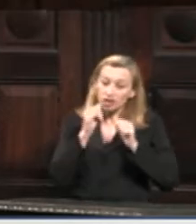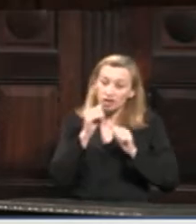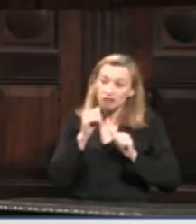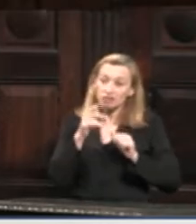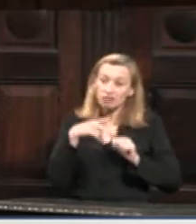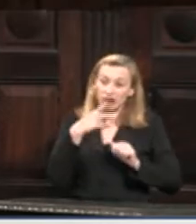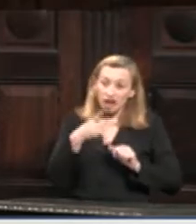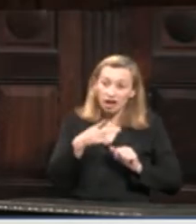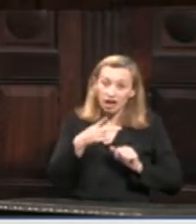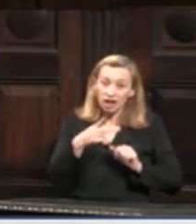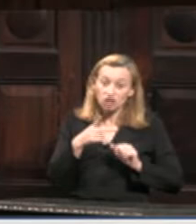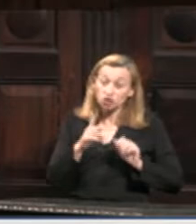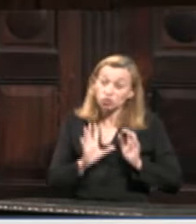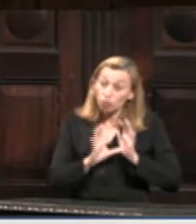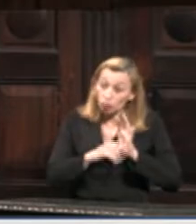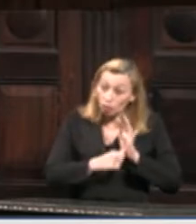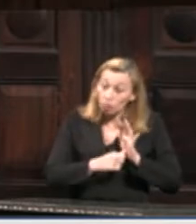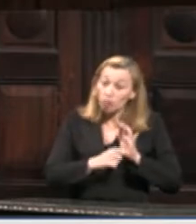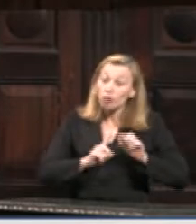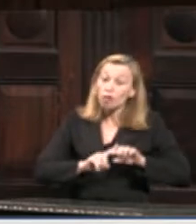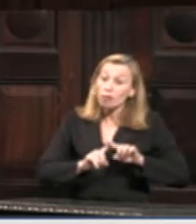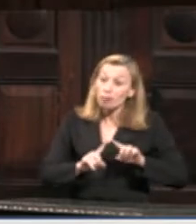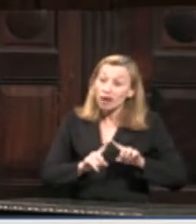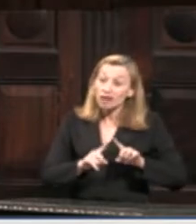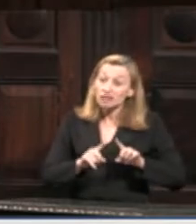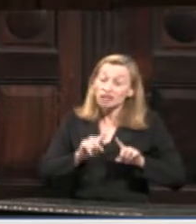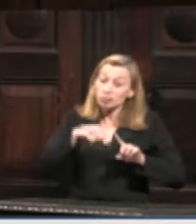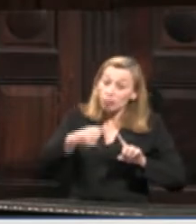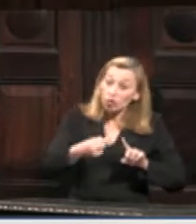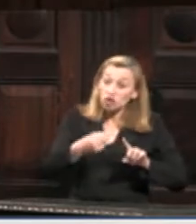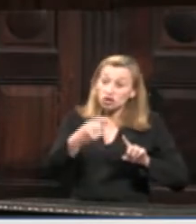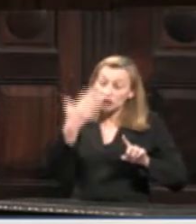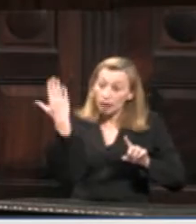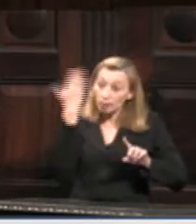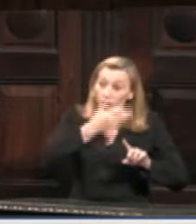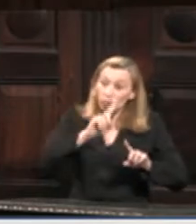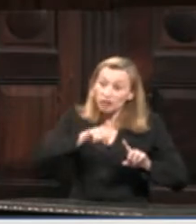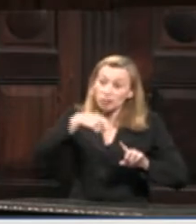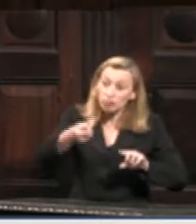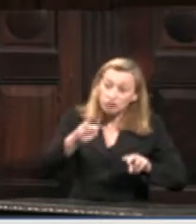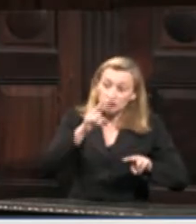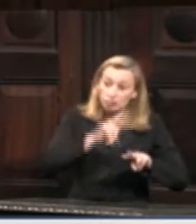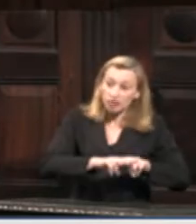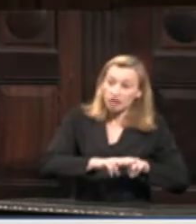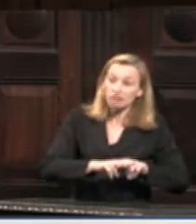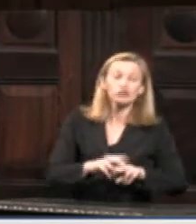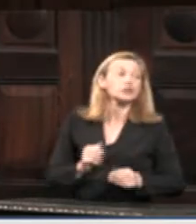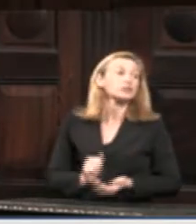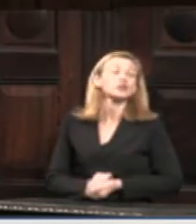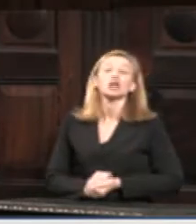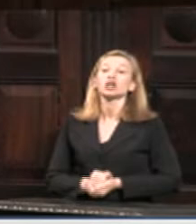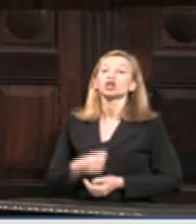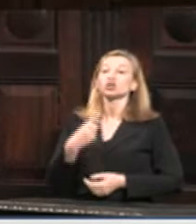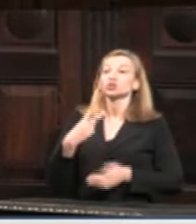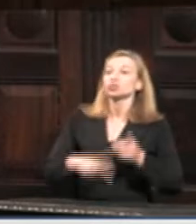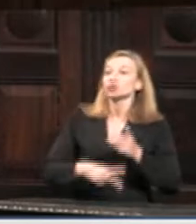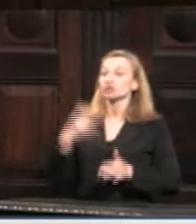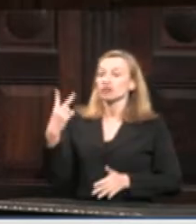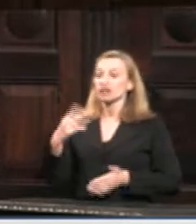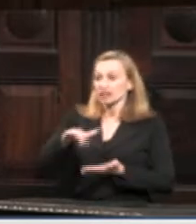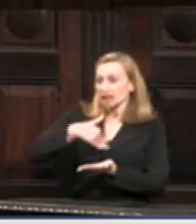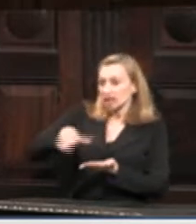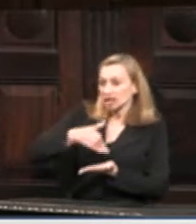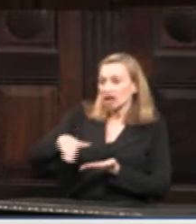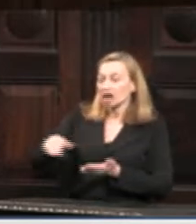vocês aqui alguém que em 26 anos de vida pública, 7 mandatos, 2 vezes secretário de Estado, ordenador de despesa de milhão, de